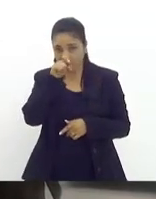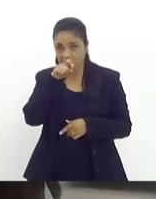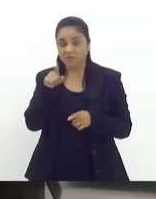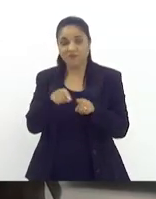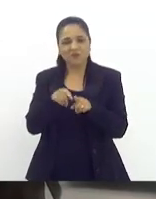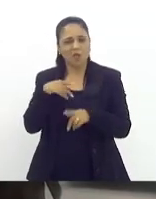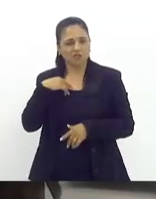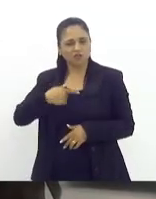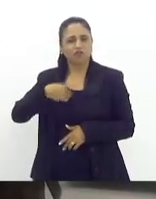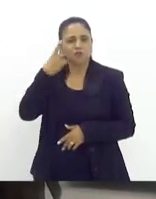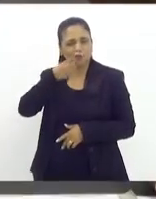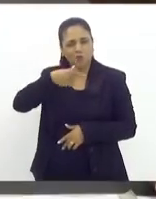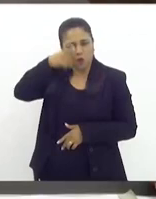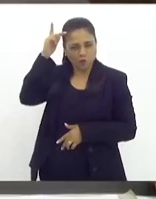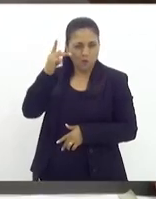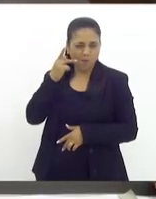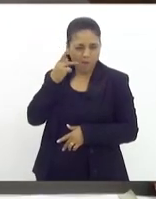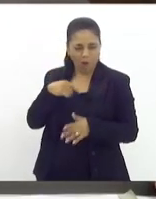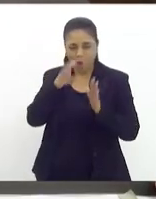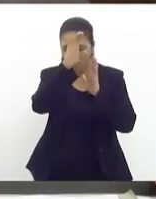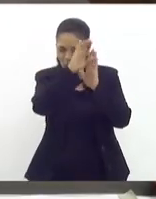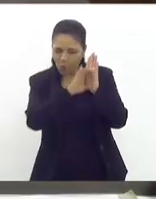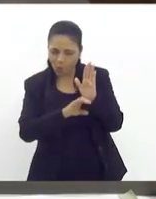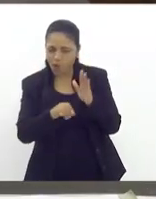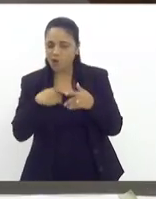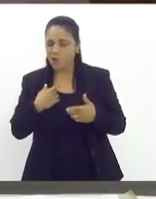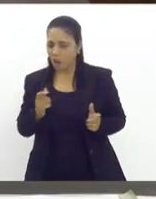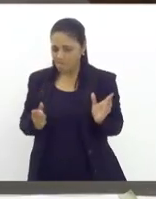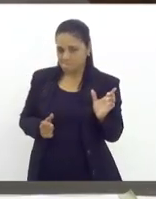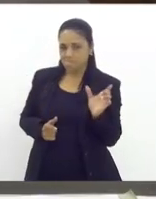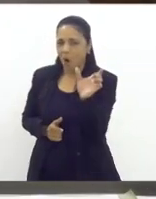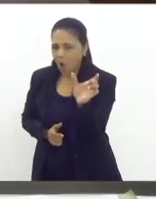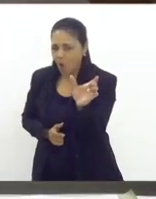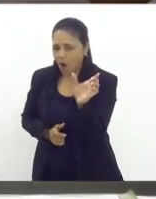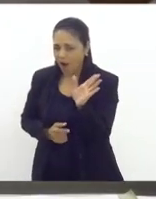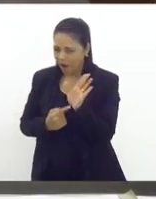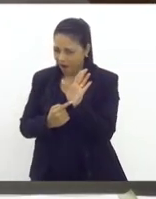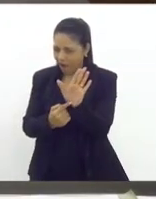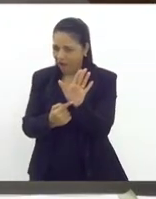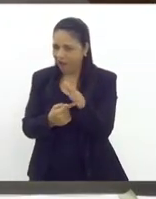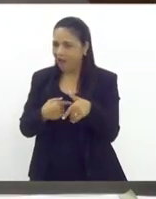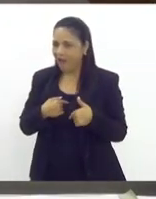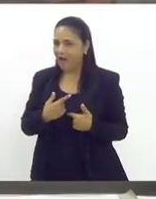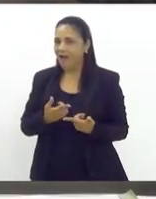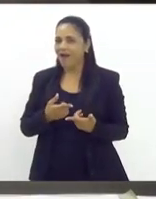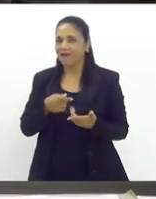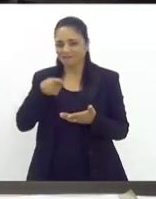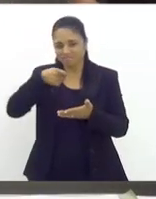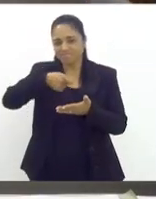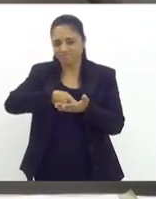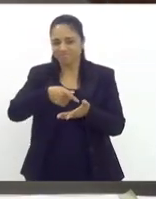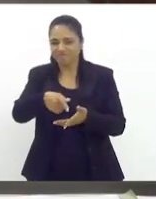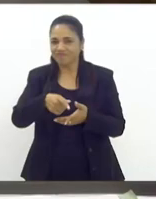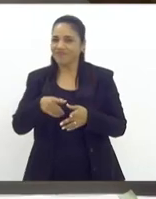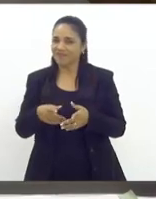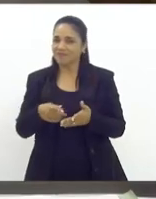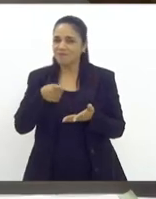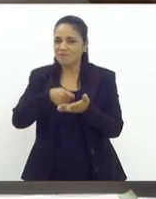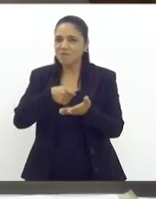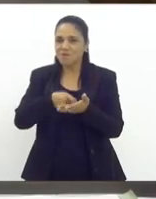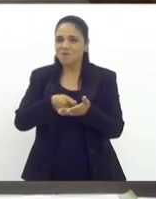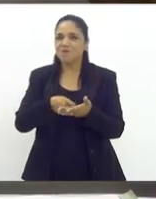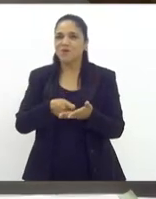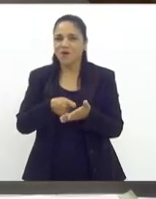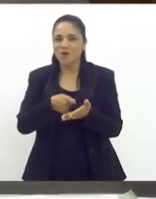está dando carteirada na gente com o currículo extenso dele. E aí a sua presença impôs que ele desse mais uma, dizendo que a maior honra é